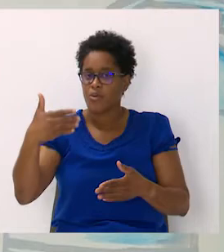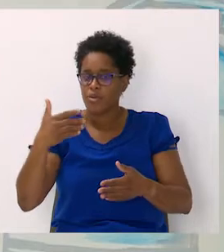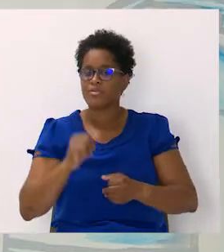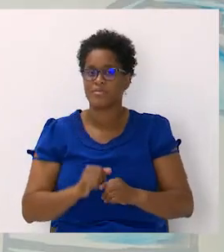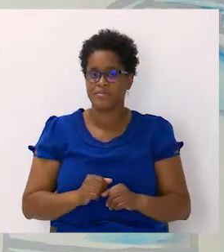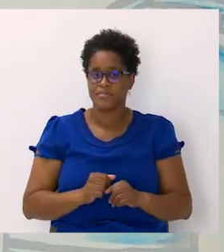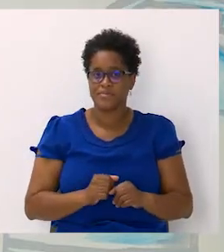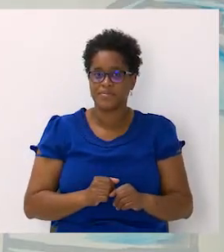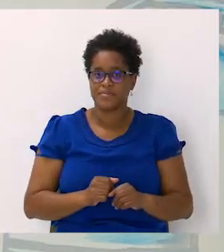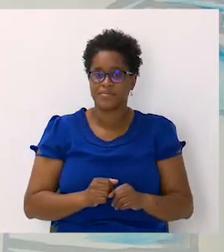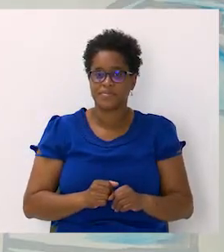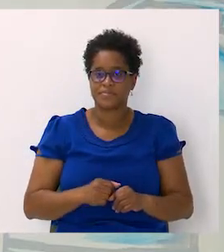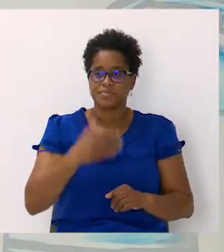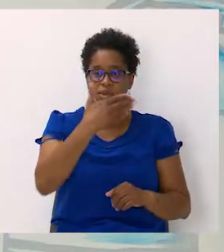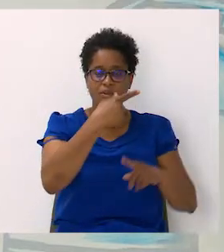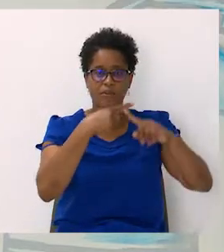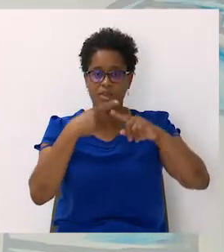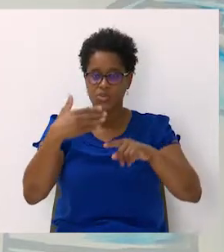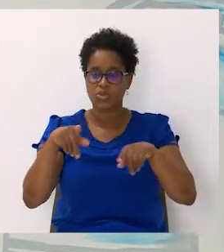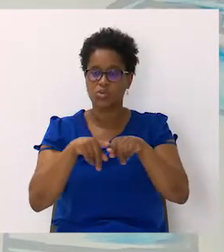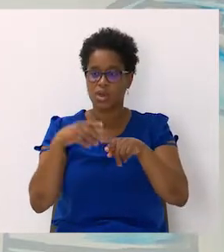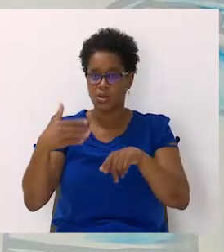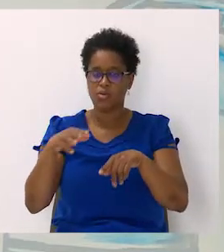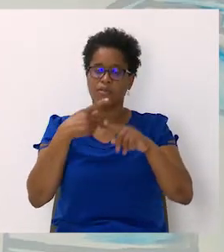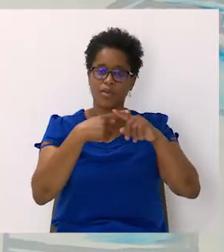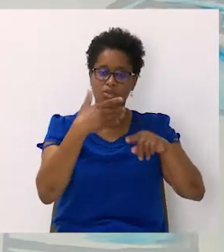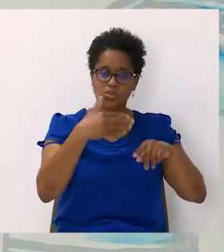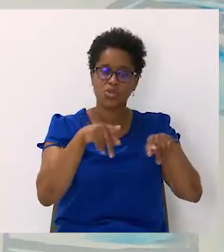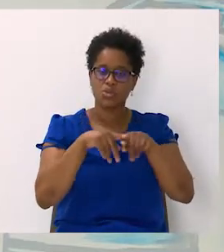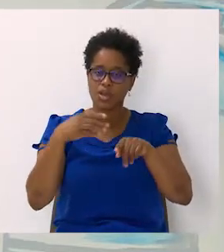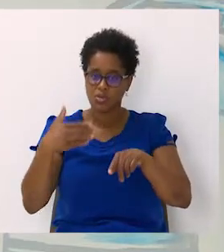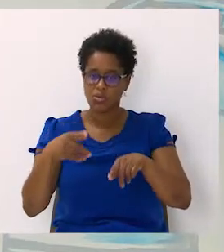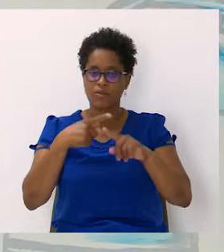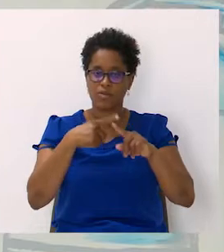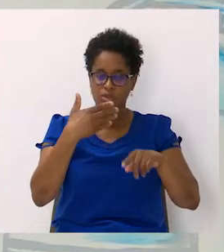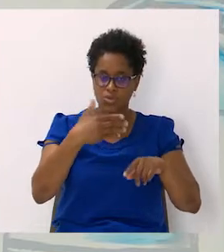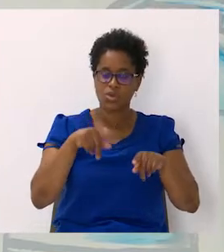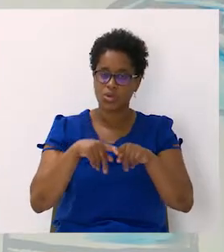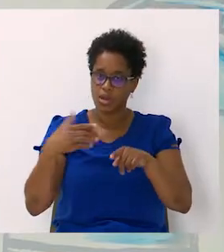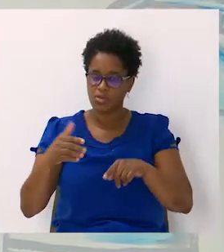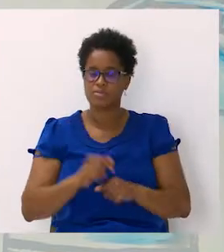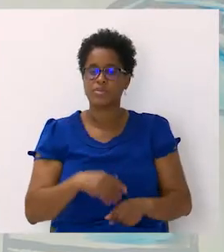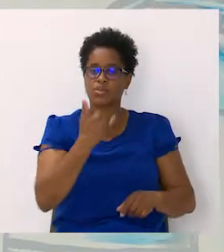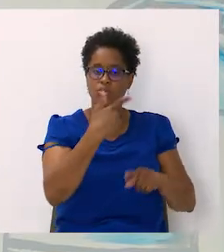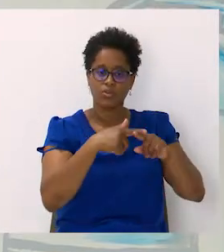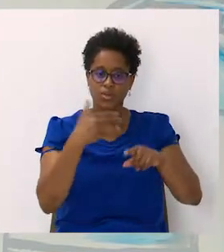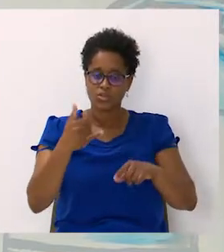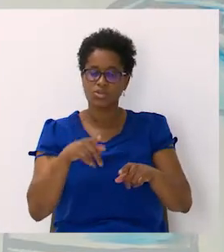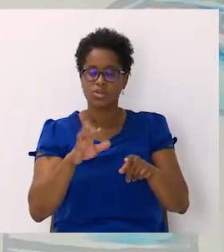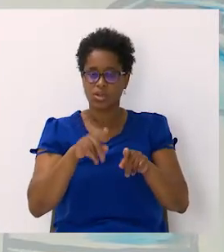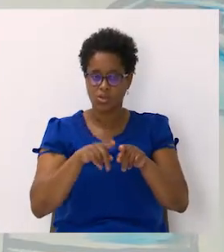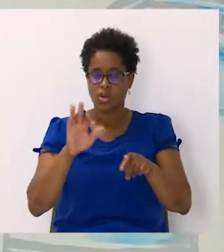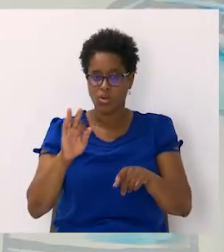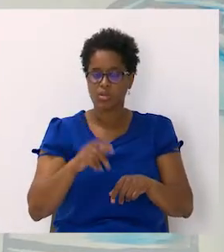é 1. 1 vezes 1, 1 vezes 1, 1 vezes 1, 1. 2 vezes 2,